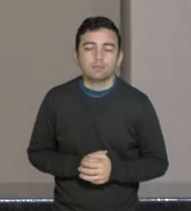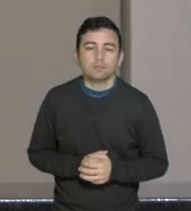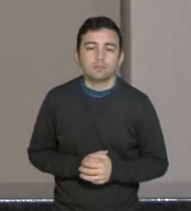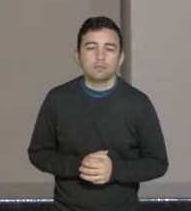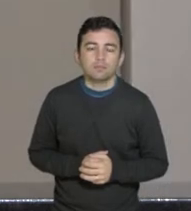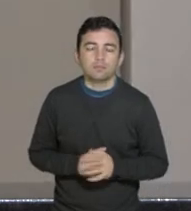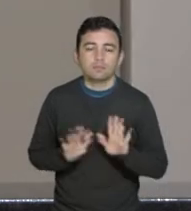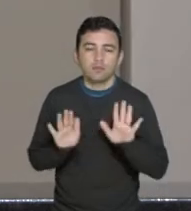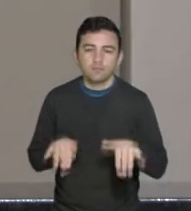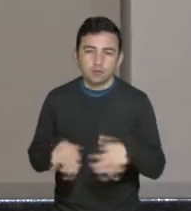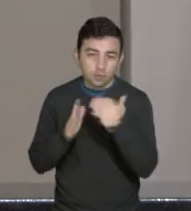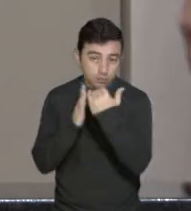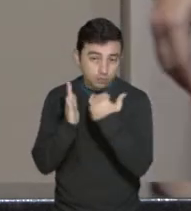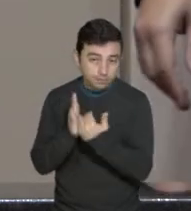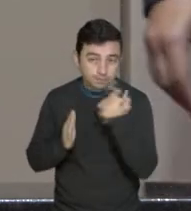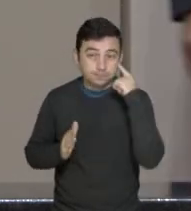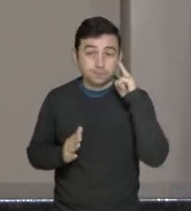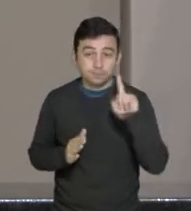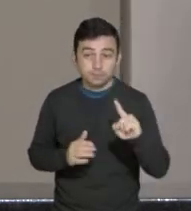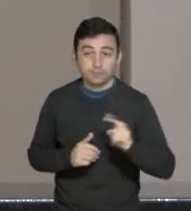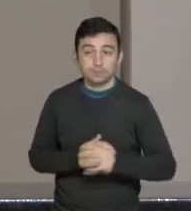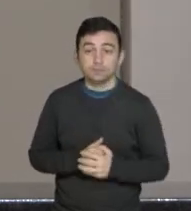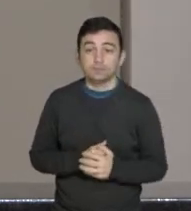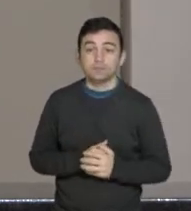Fim da ordem do dia.